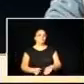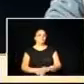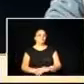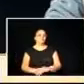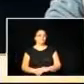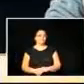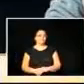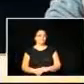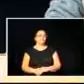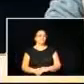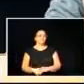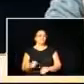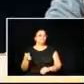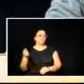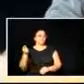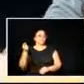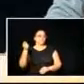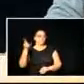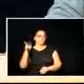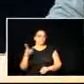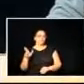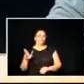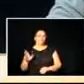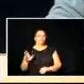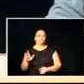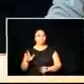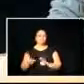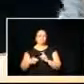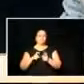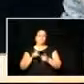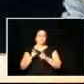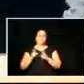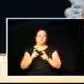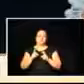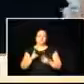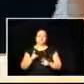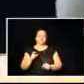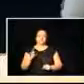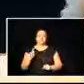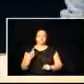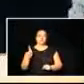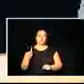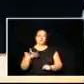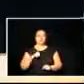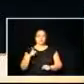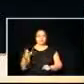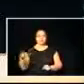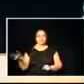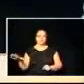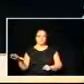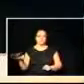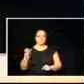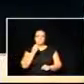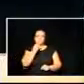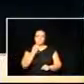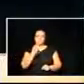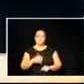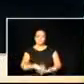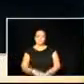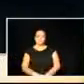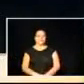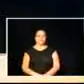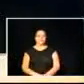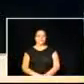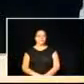O orçamento não foi bem administrado. E hoje nós recebemos, como disse o vereador Pastor